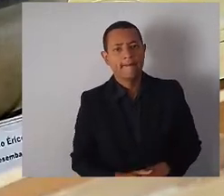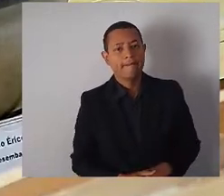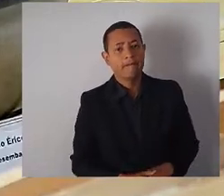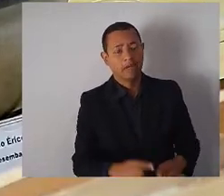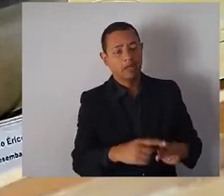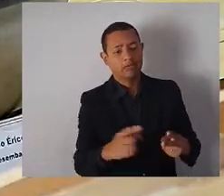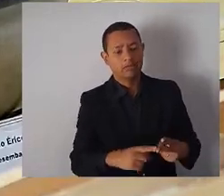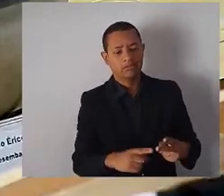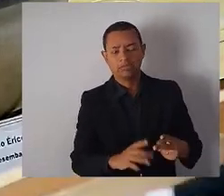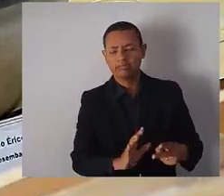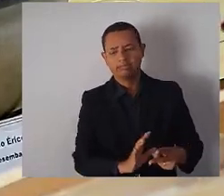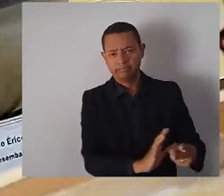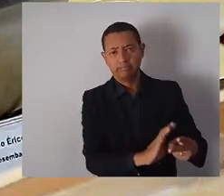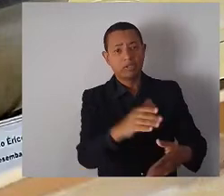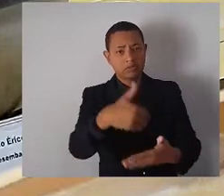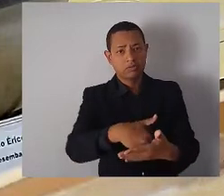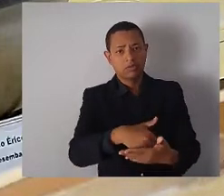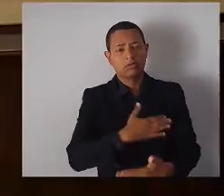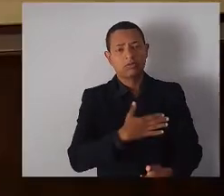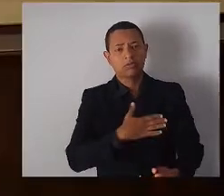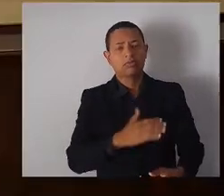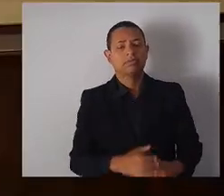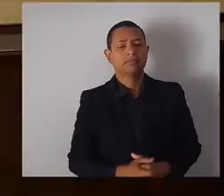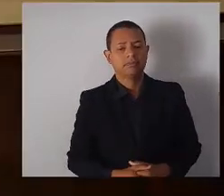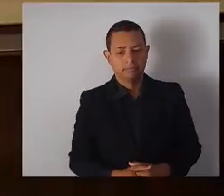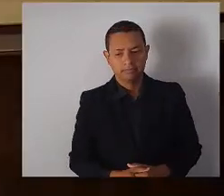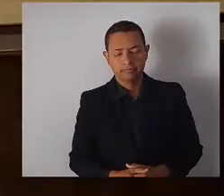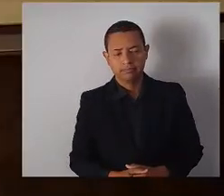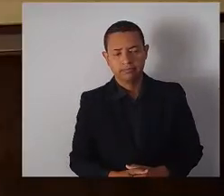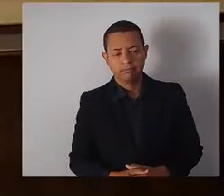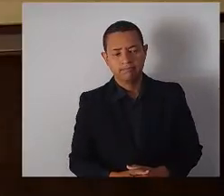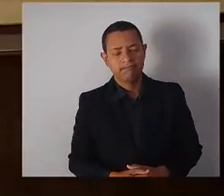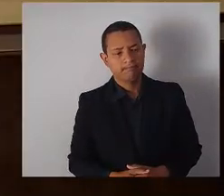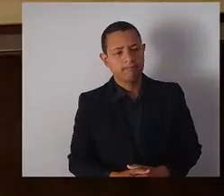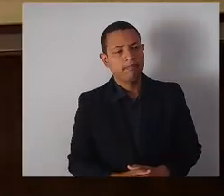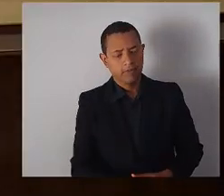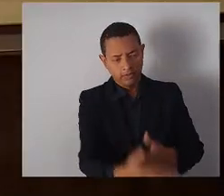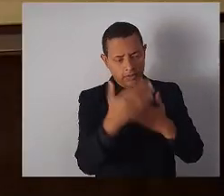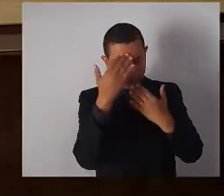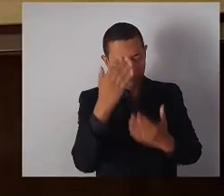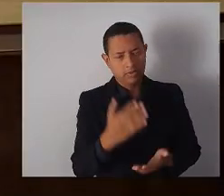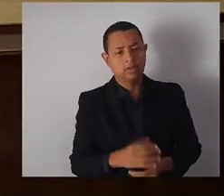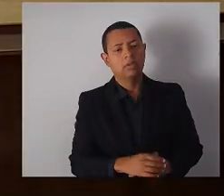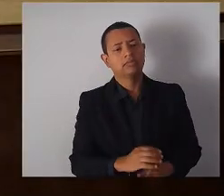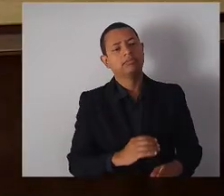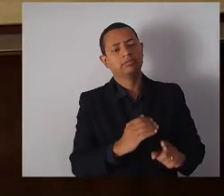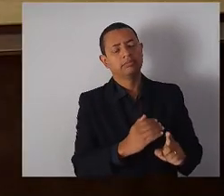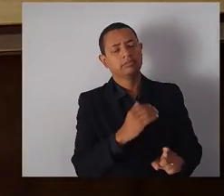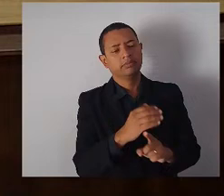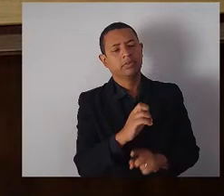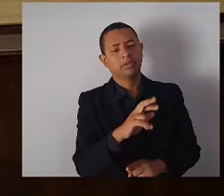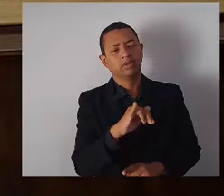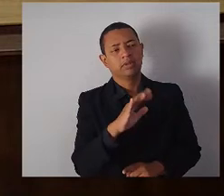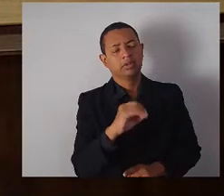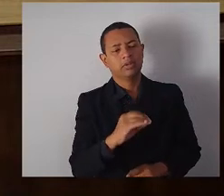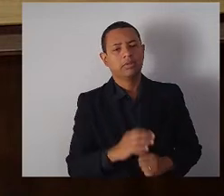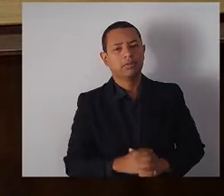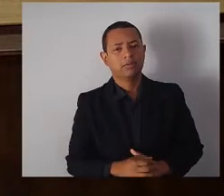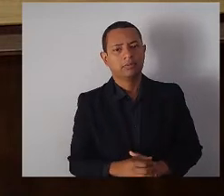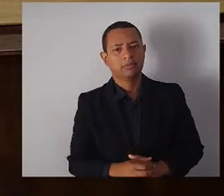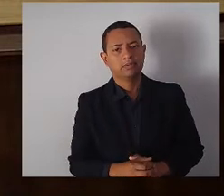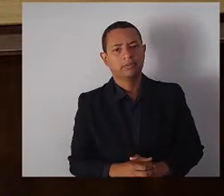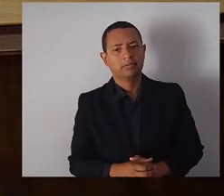rejeito. É como voto. Pois não, desembargador Eric, eu vou colher os